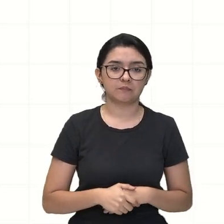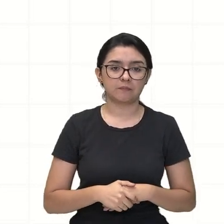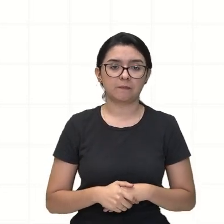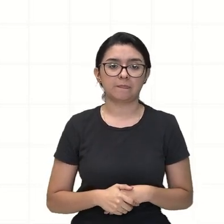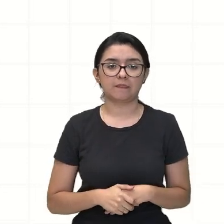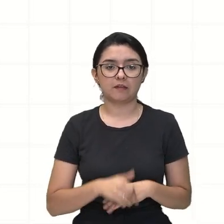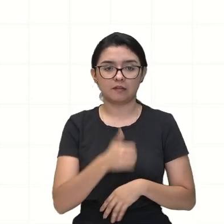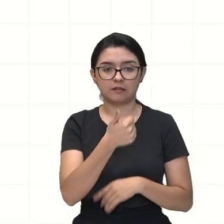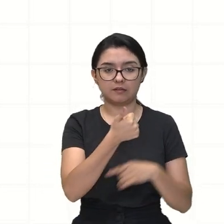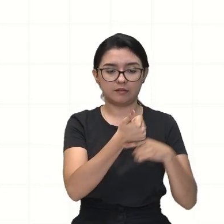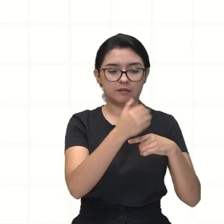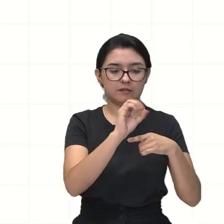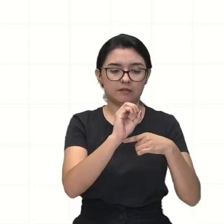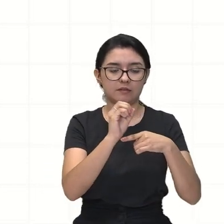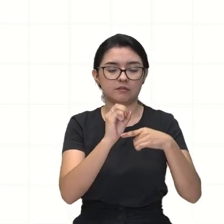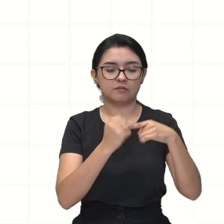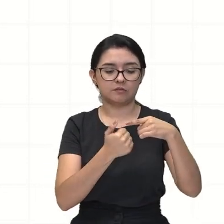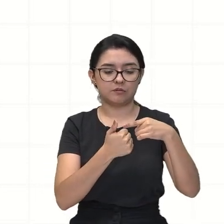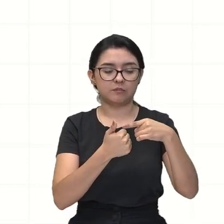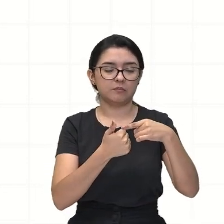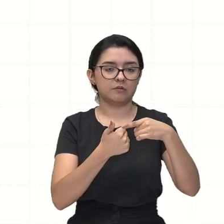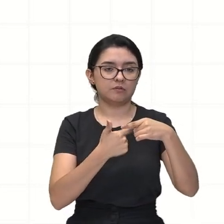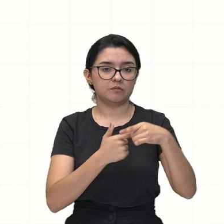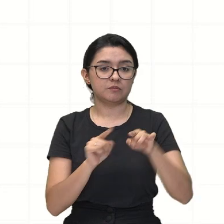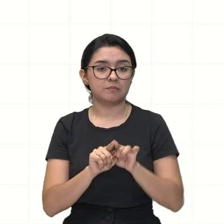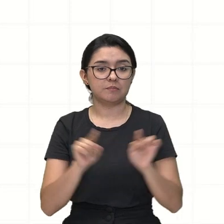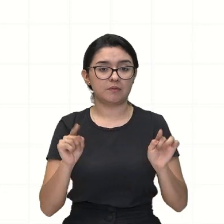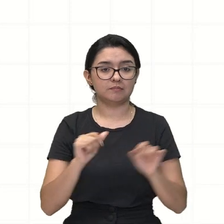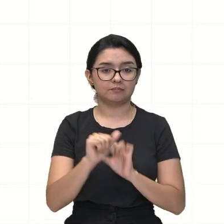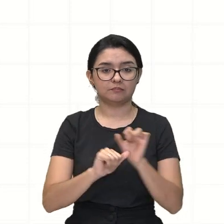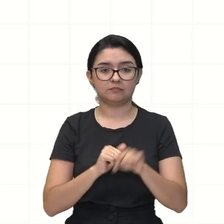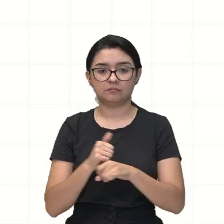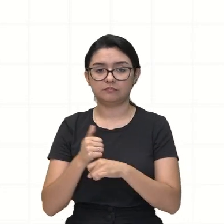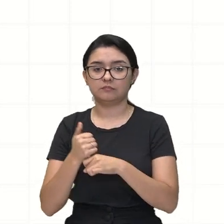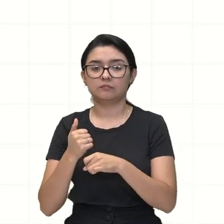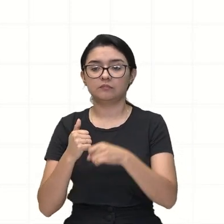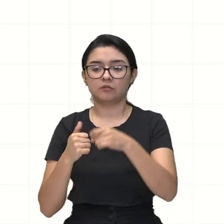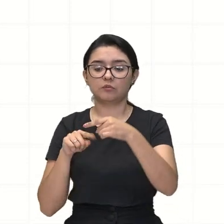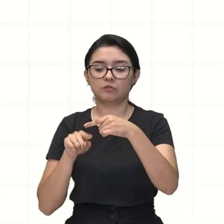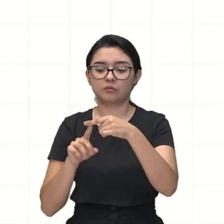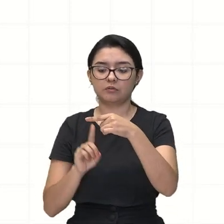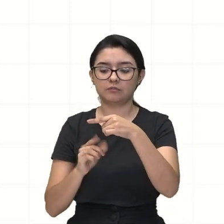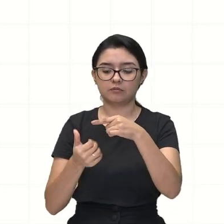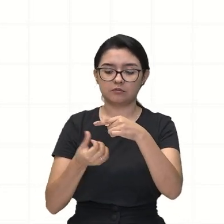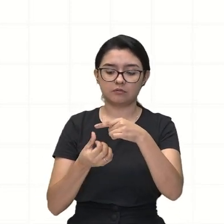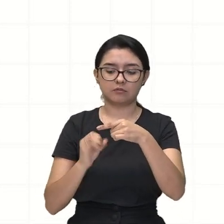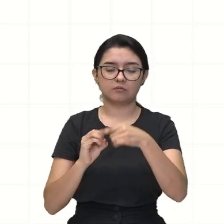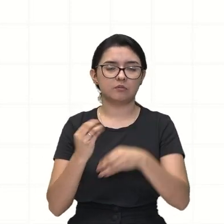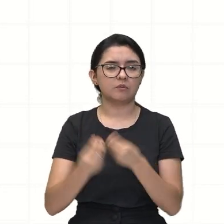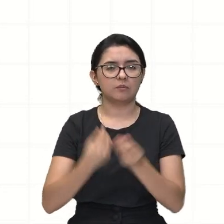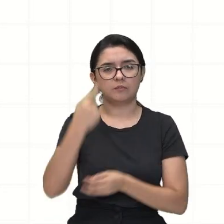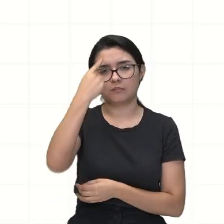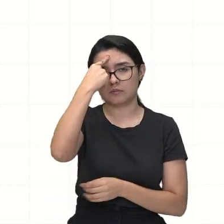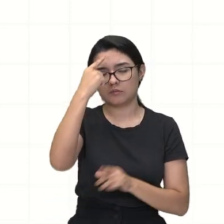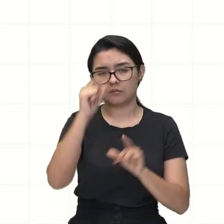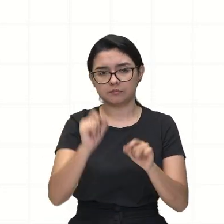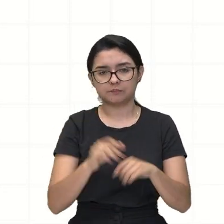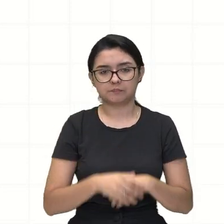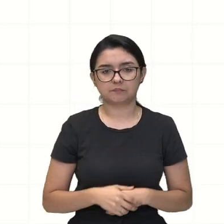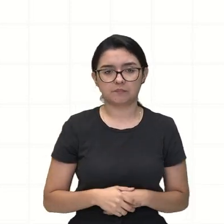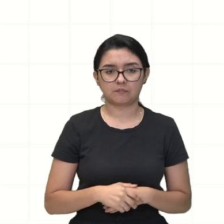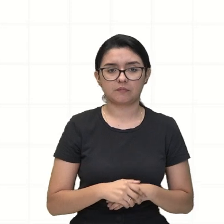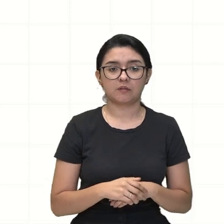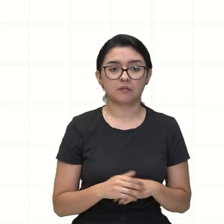com o denominador 60. Pessoal, como é que a gente pode pensar assim? Eu posso pensar da seguinte forma. Do 10